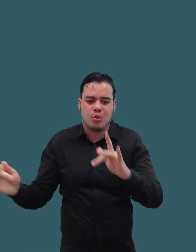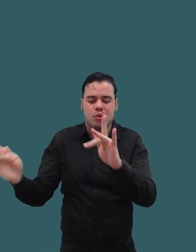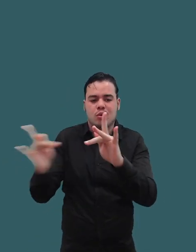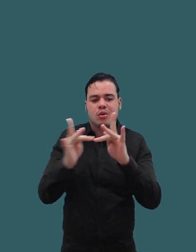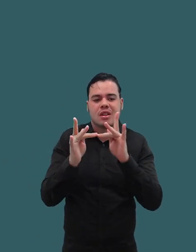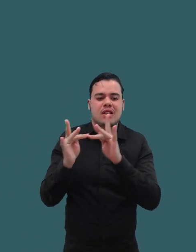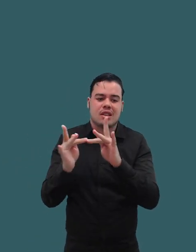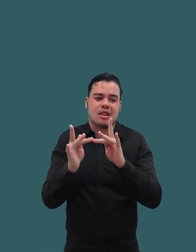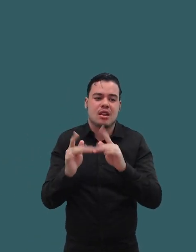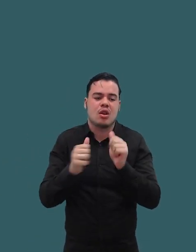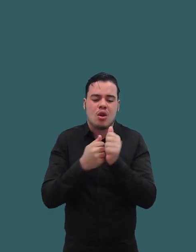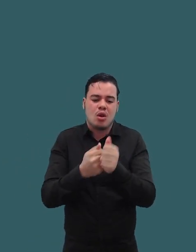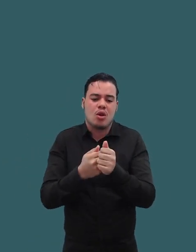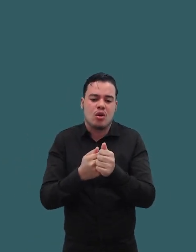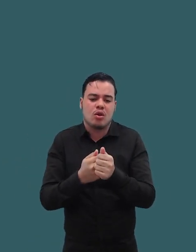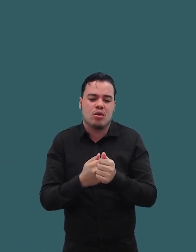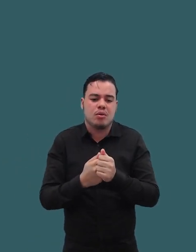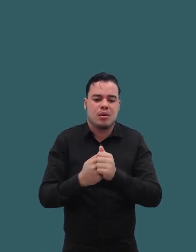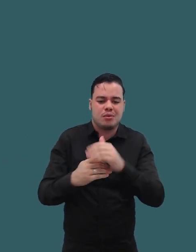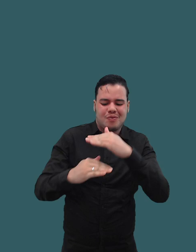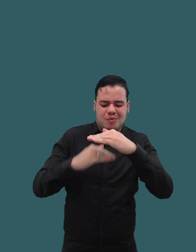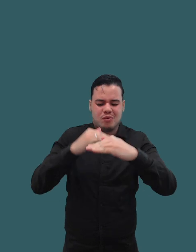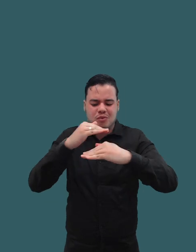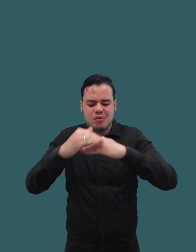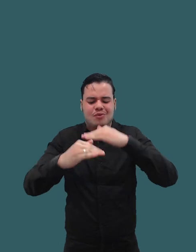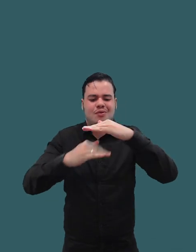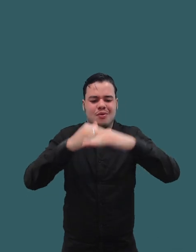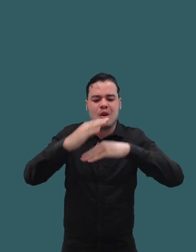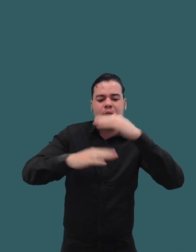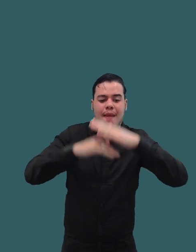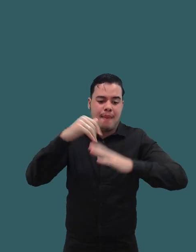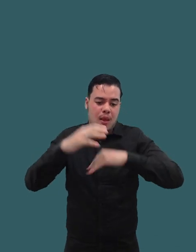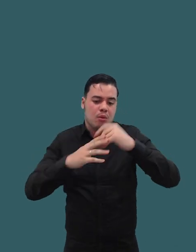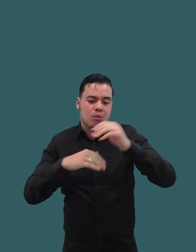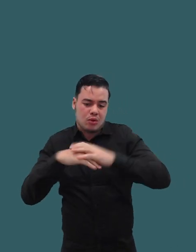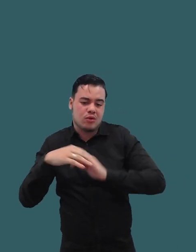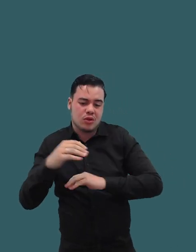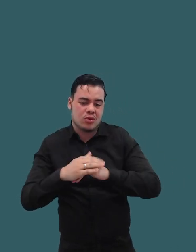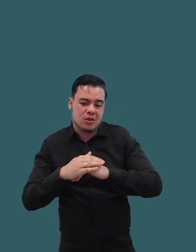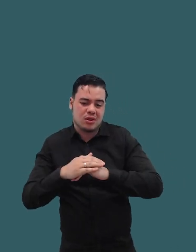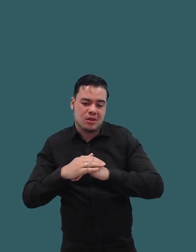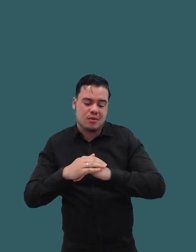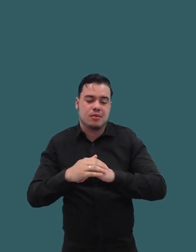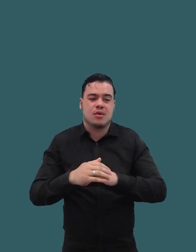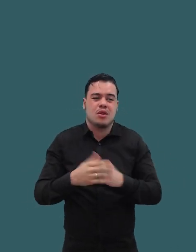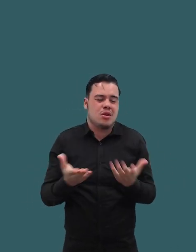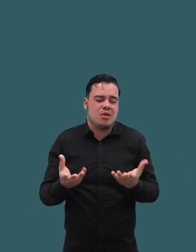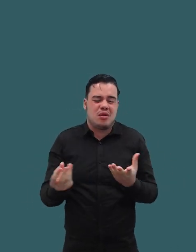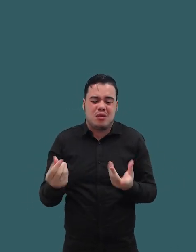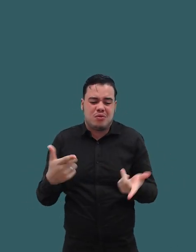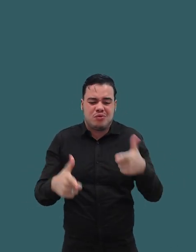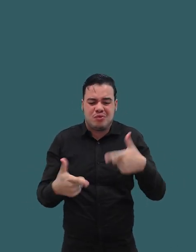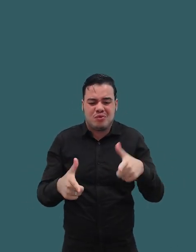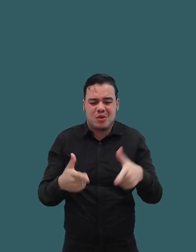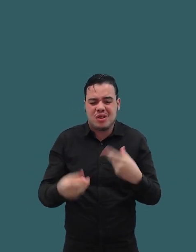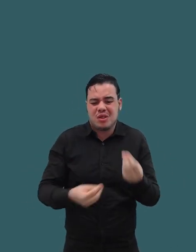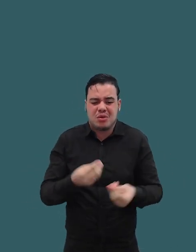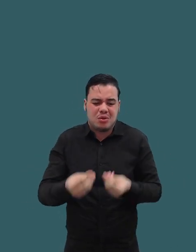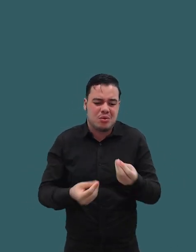com uma reestruturação de carreiras de uma forma muito inadequada e sem o